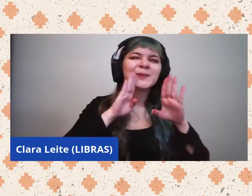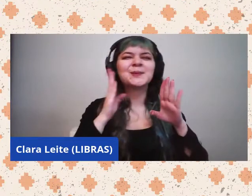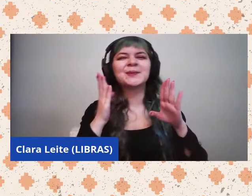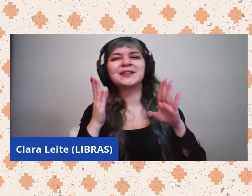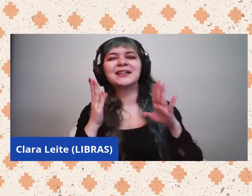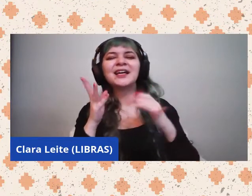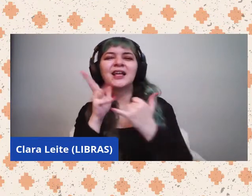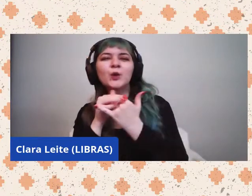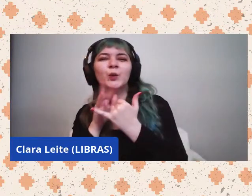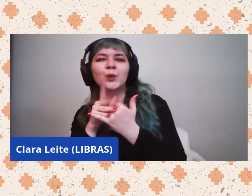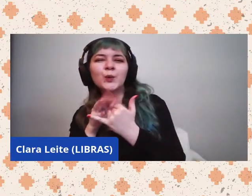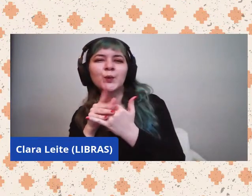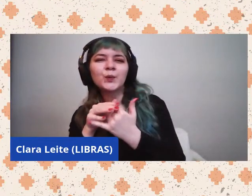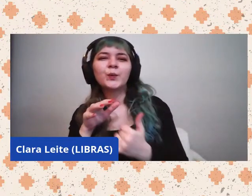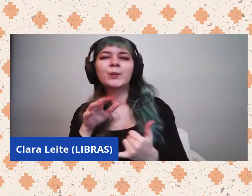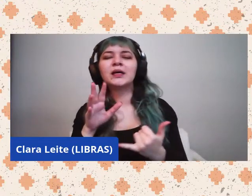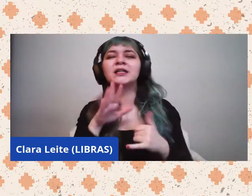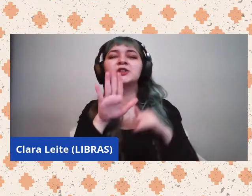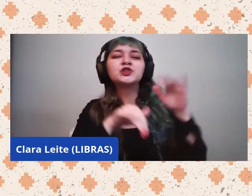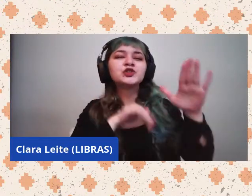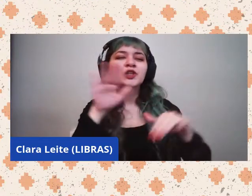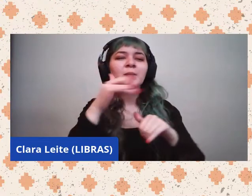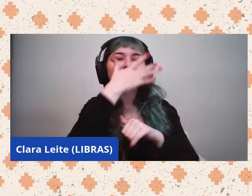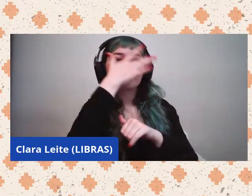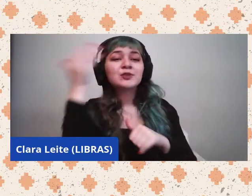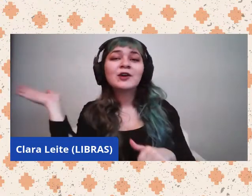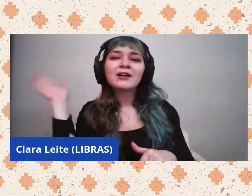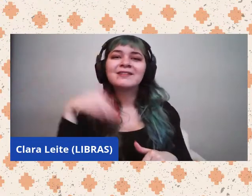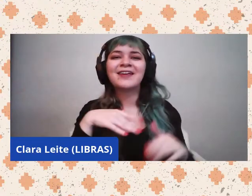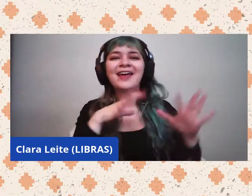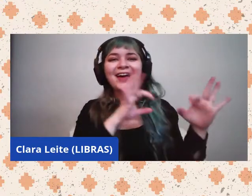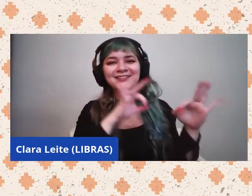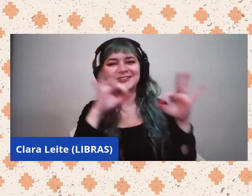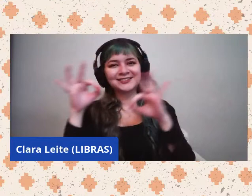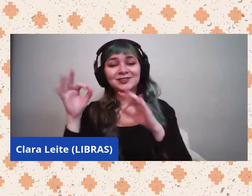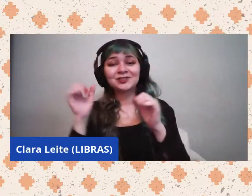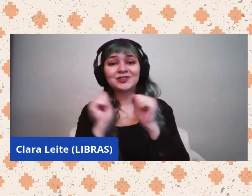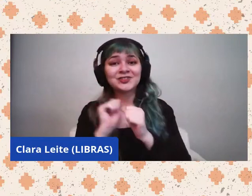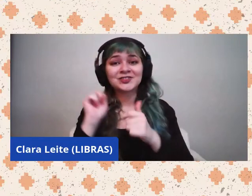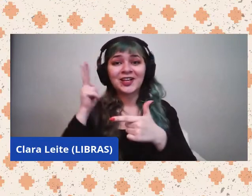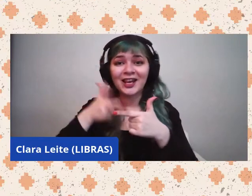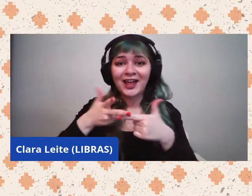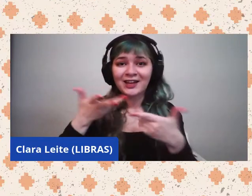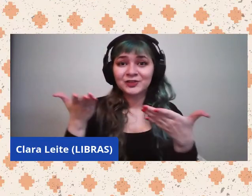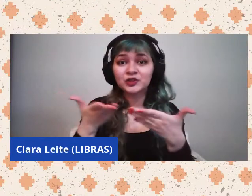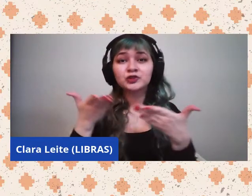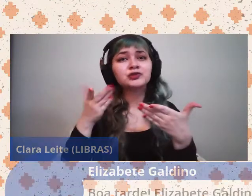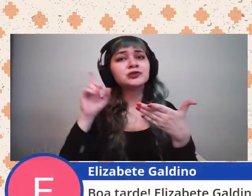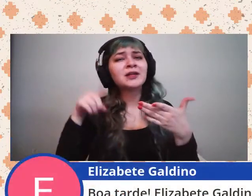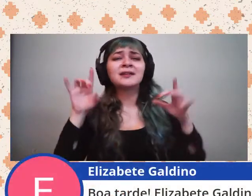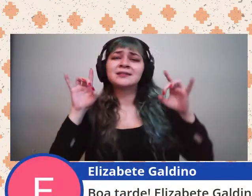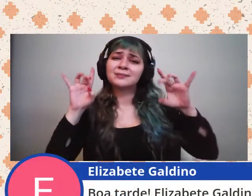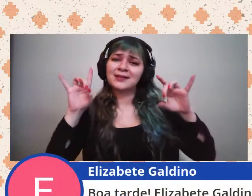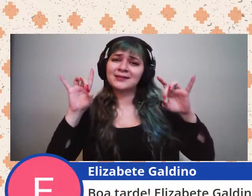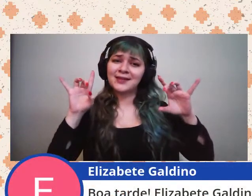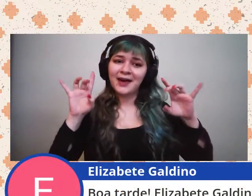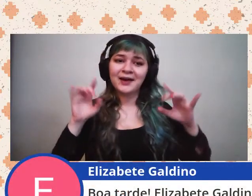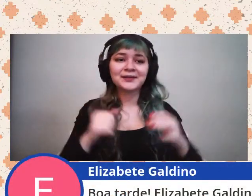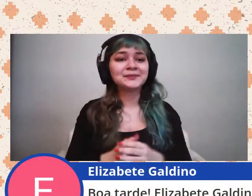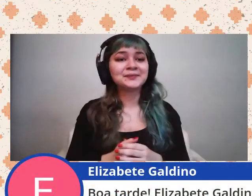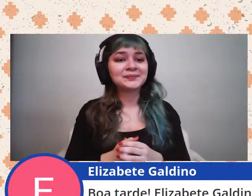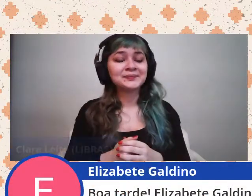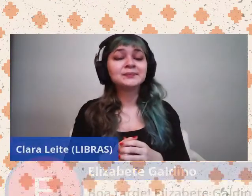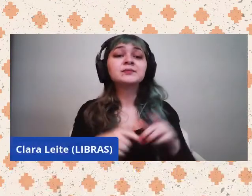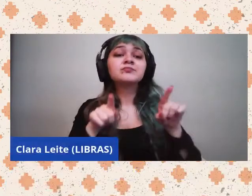no YouTube, chamando todo mundo para nossa live de hoje, que é muito especial. E